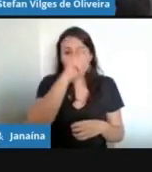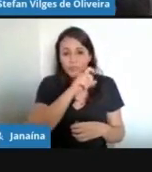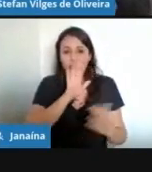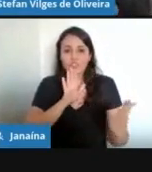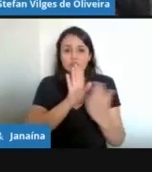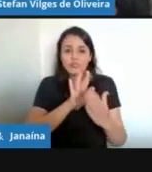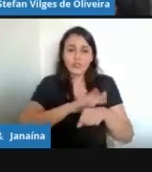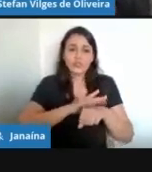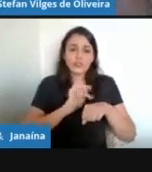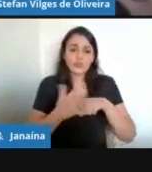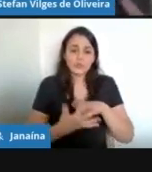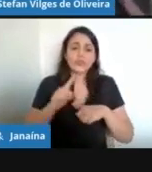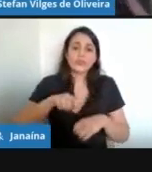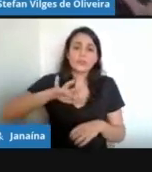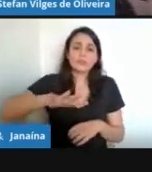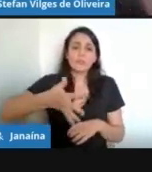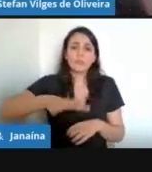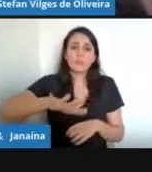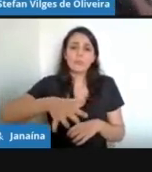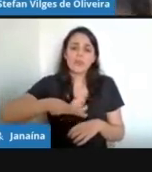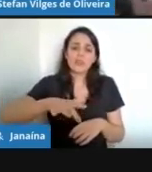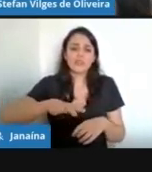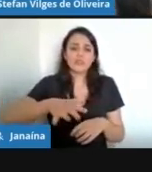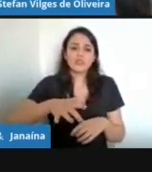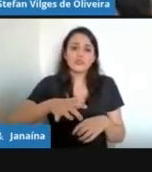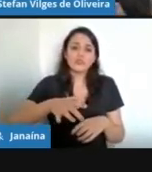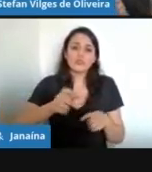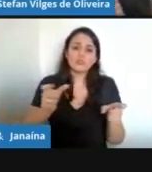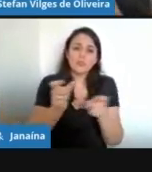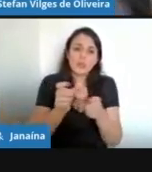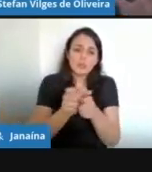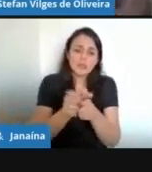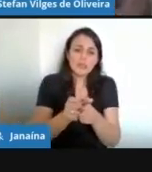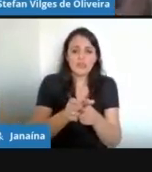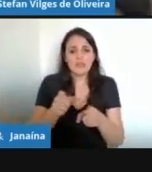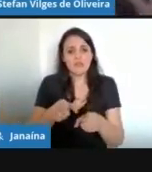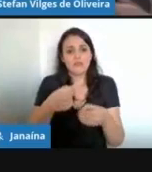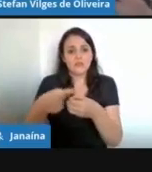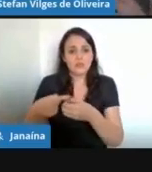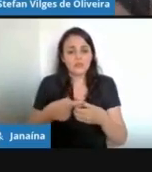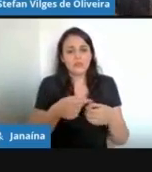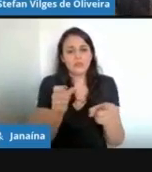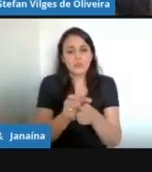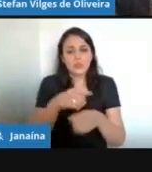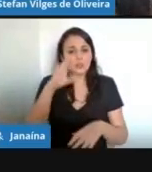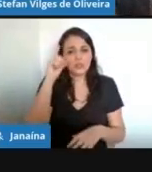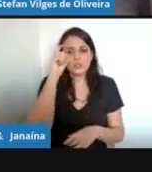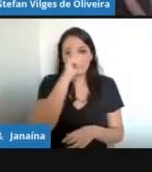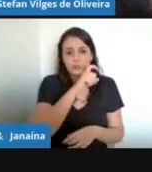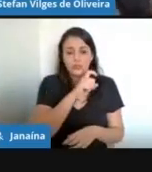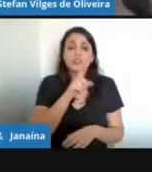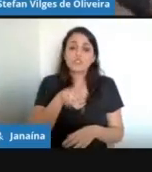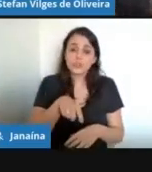de pequeno porte. Isso chama muita atenção, pensando na questão que a gente vem discutindo agora nos dias atuais sobre